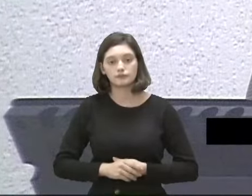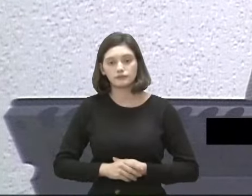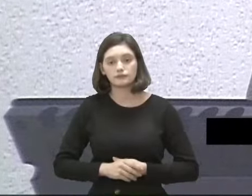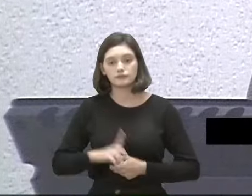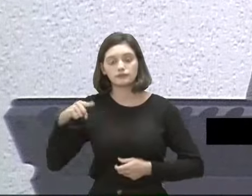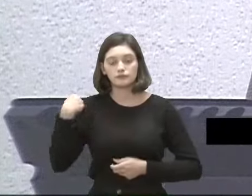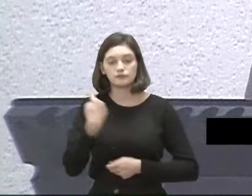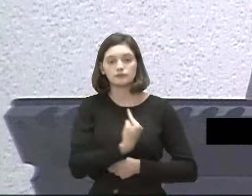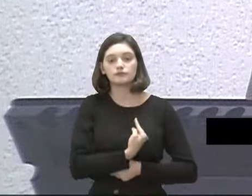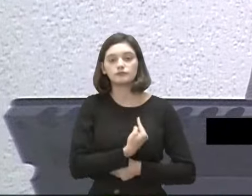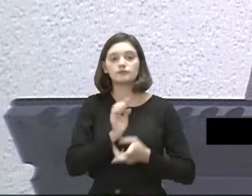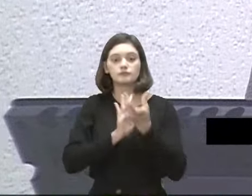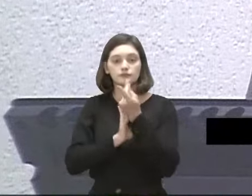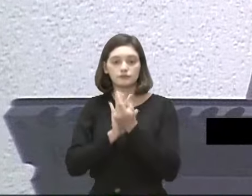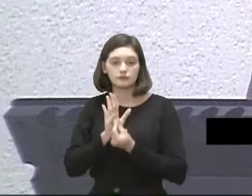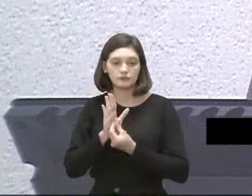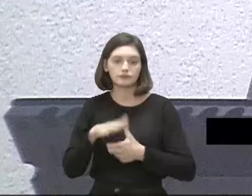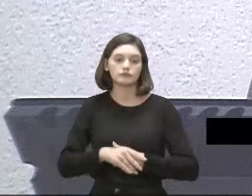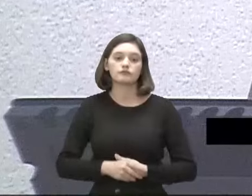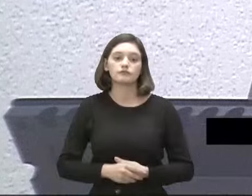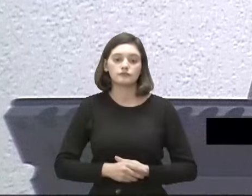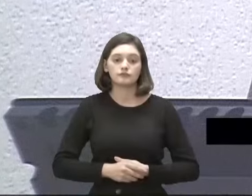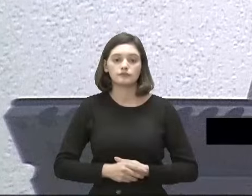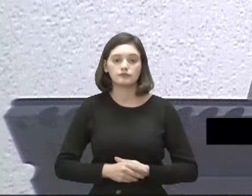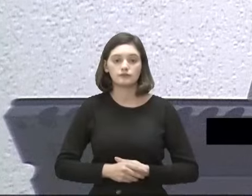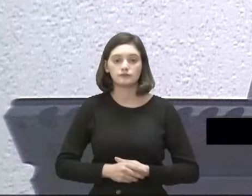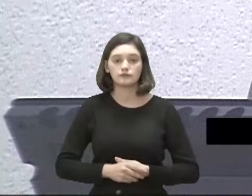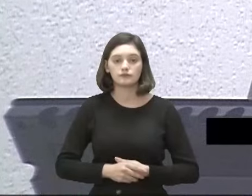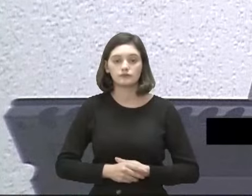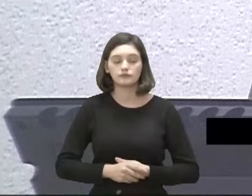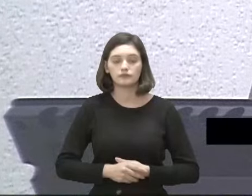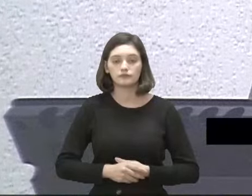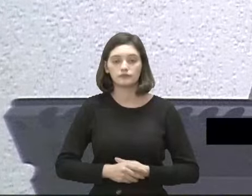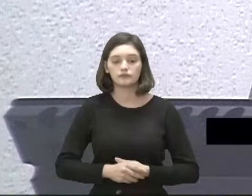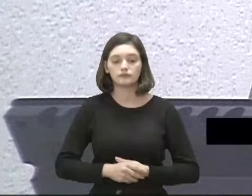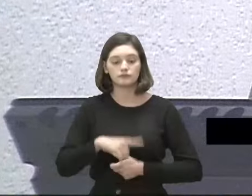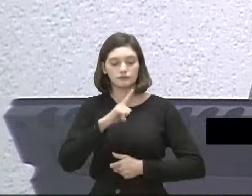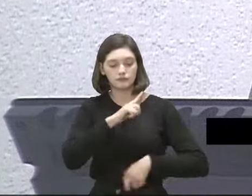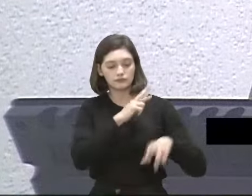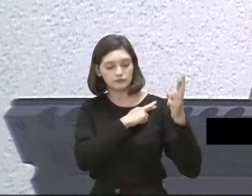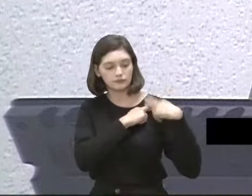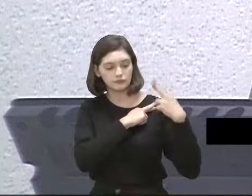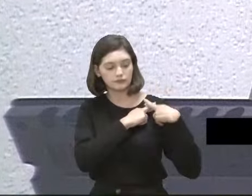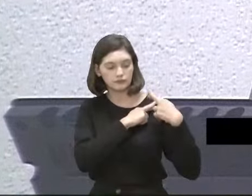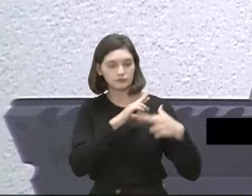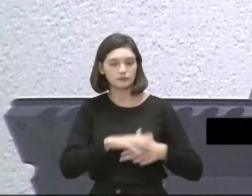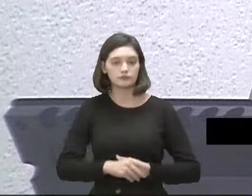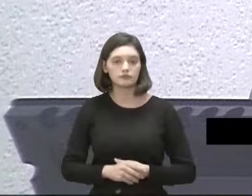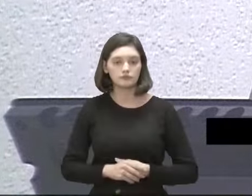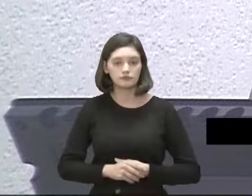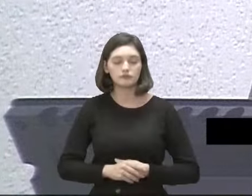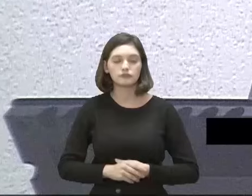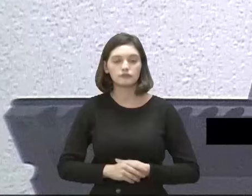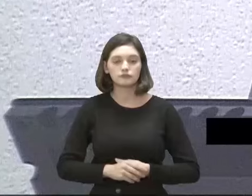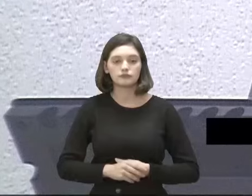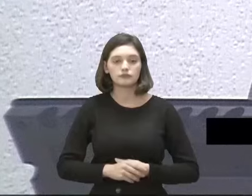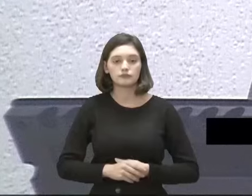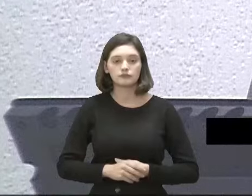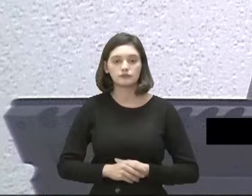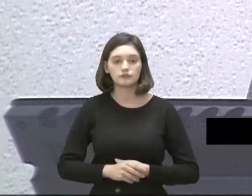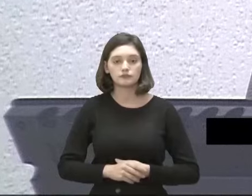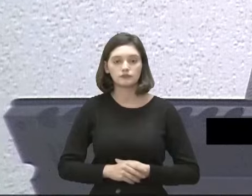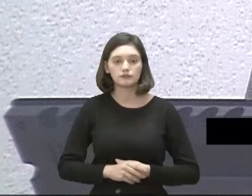o nosso exercício financeiro em relação ao IPMT. Existem responsabilidades do executivo para com o IPMT,